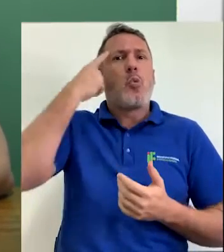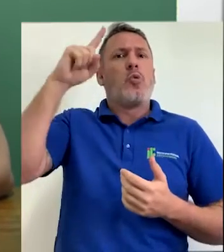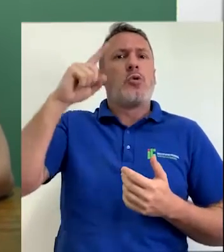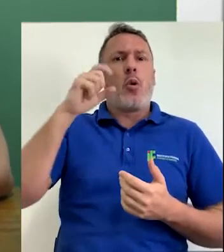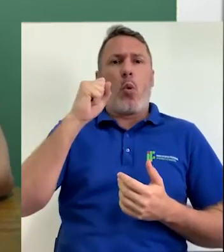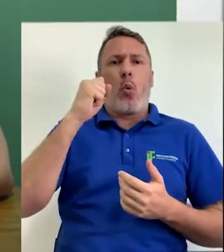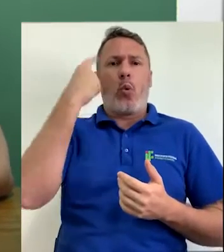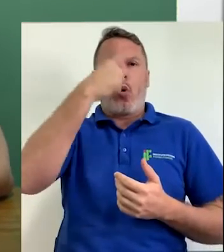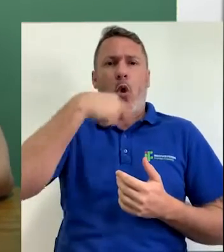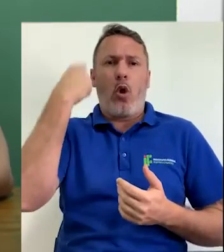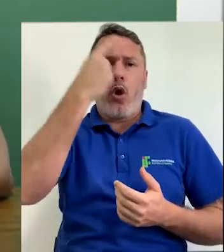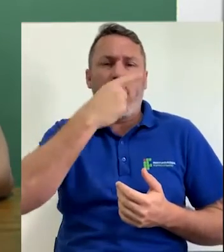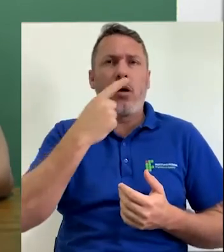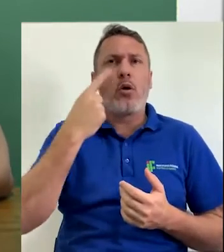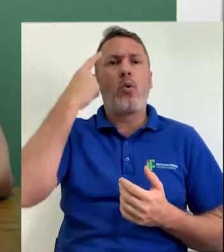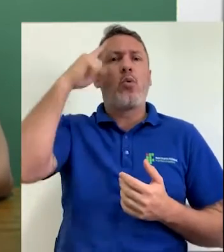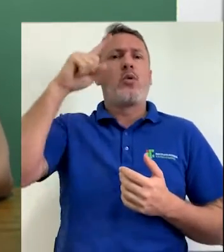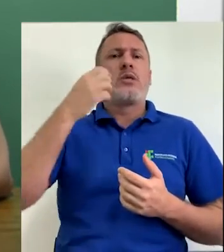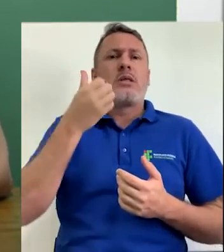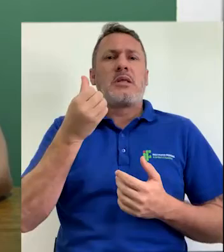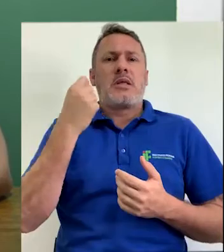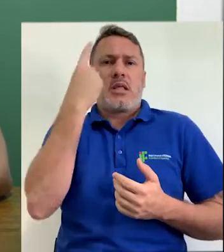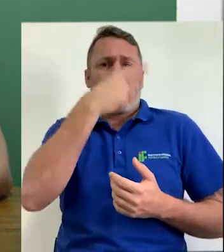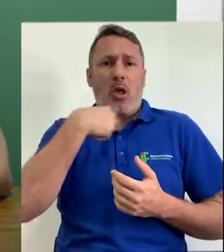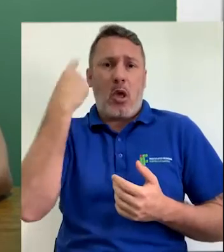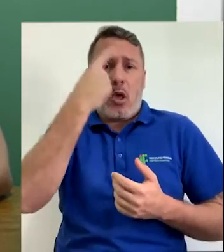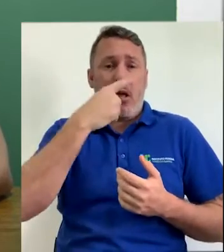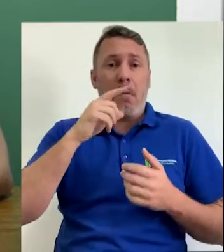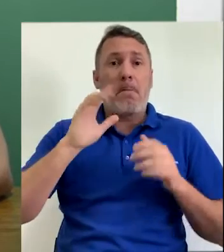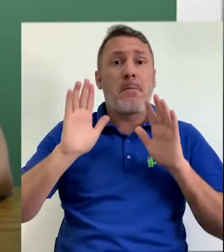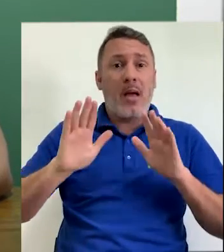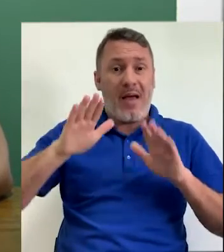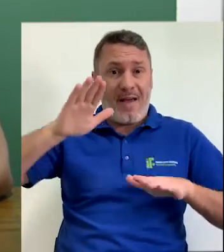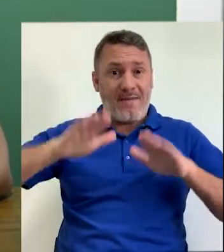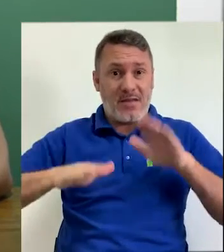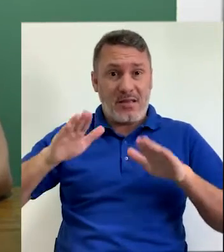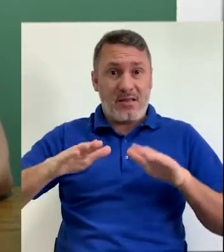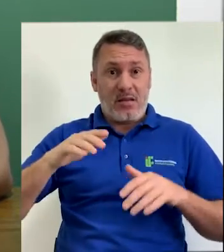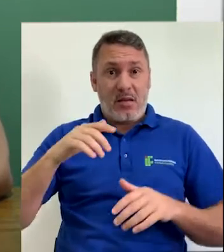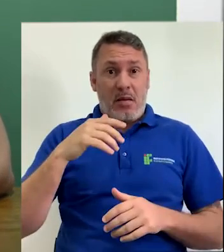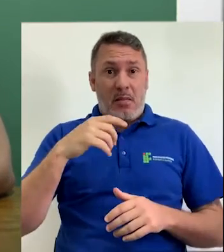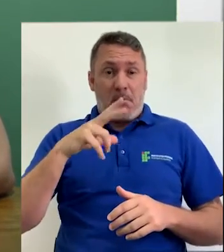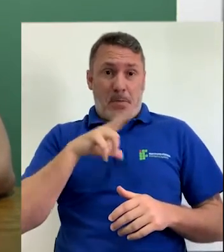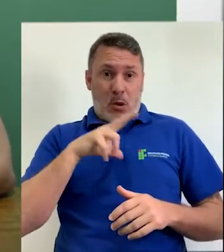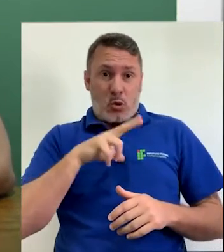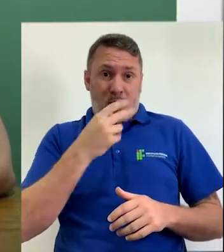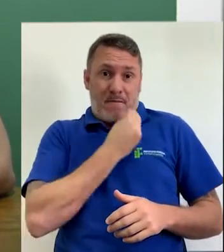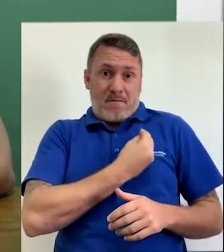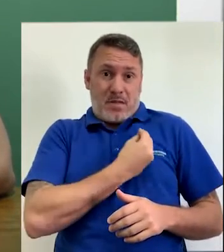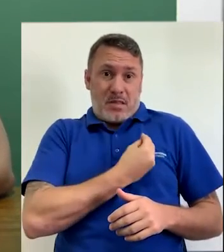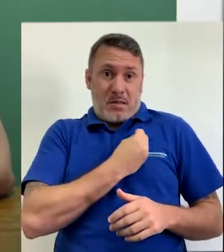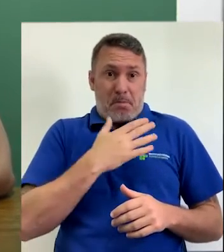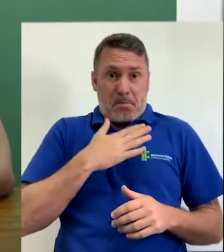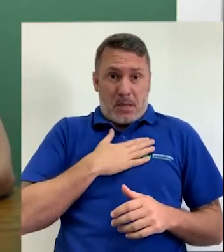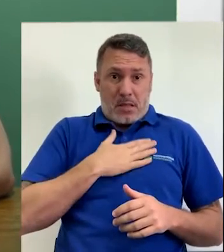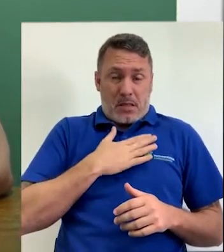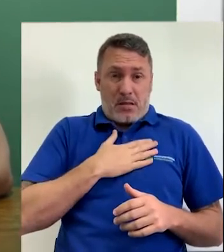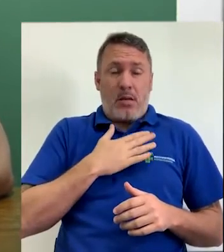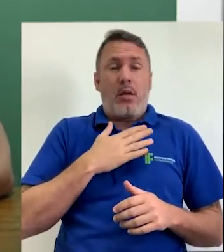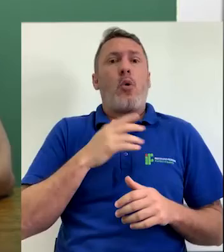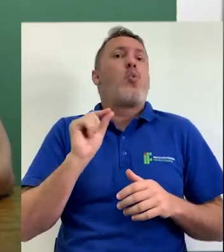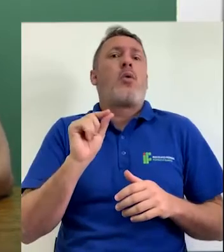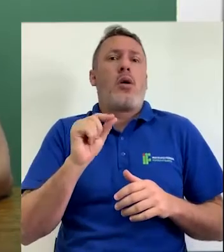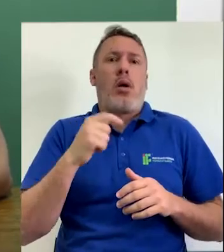estudando 6 horas por dia. Mas muitas vezes a fase da vida que eu me encontro é uma fase